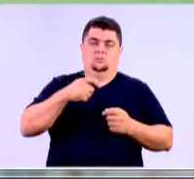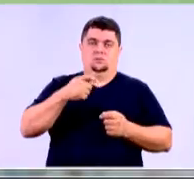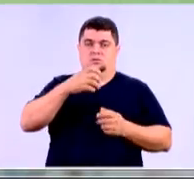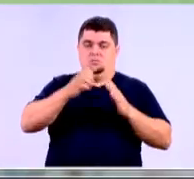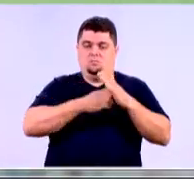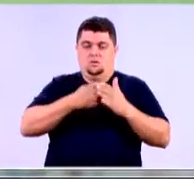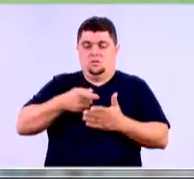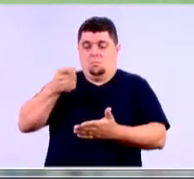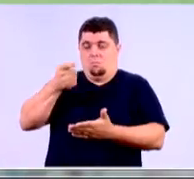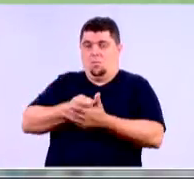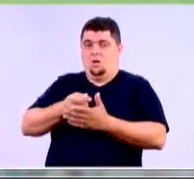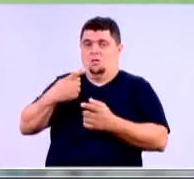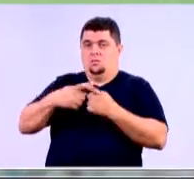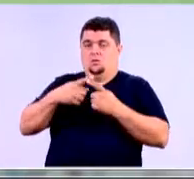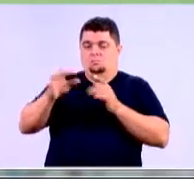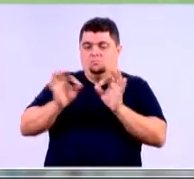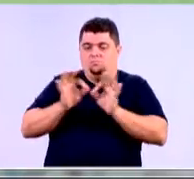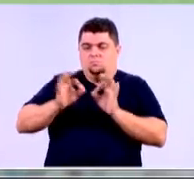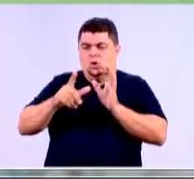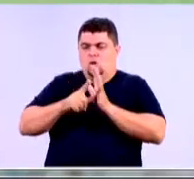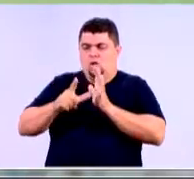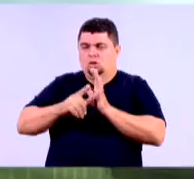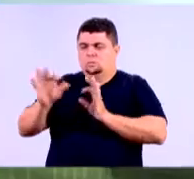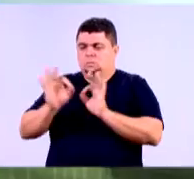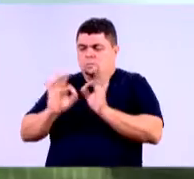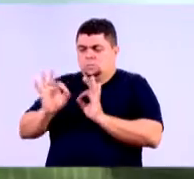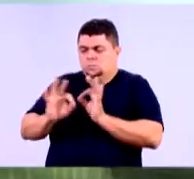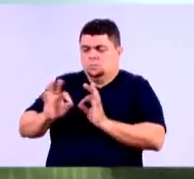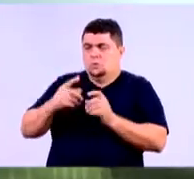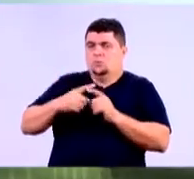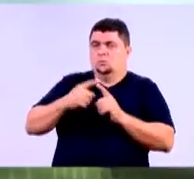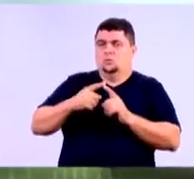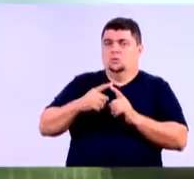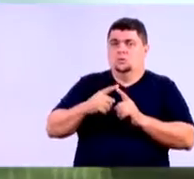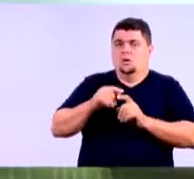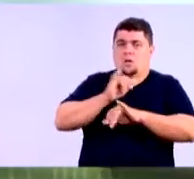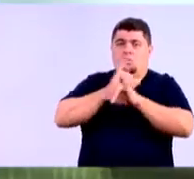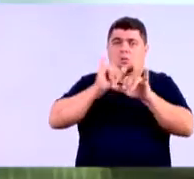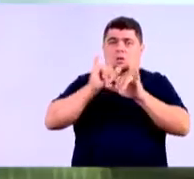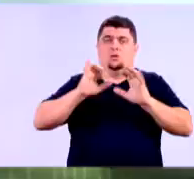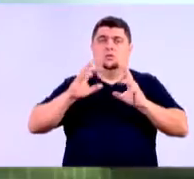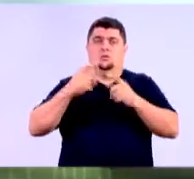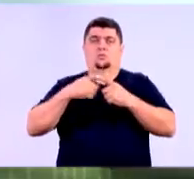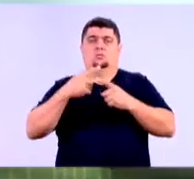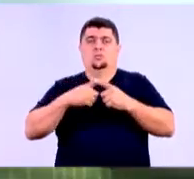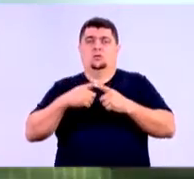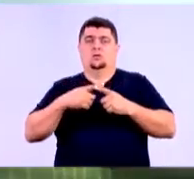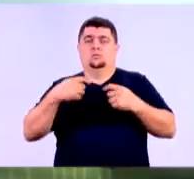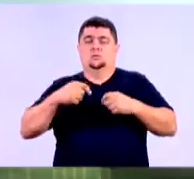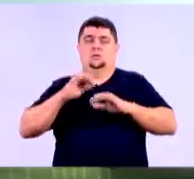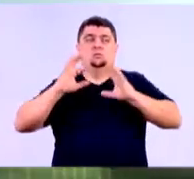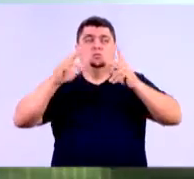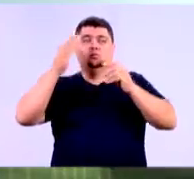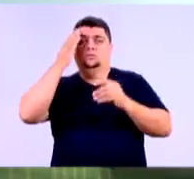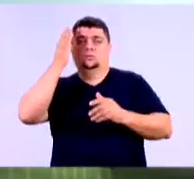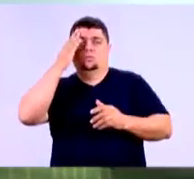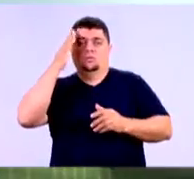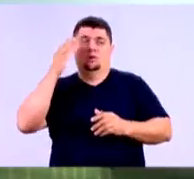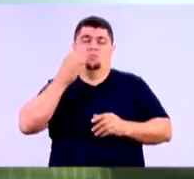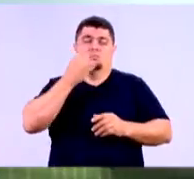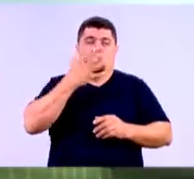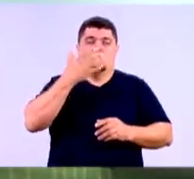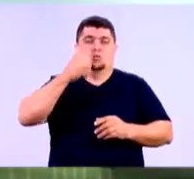civil se organizou, as pessoas se organizaram, os lojistas se organizaram para tentar resolver o problema da assimetria de informações, fornecendo